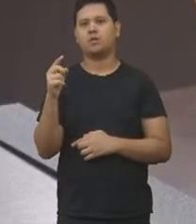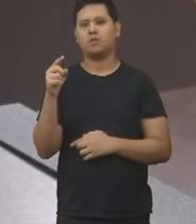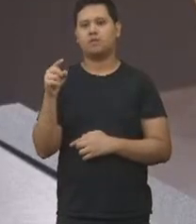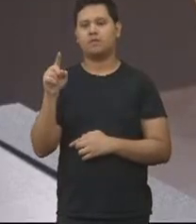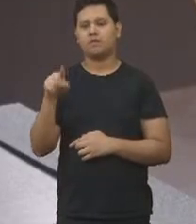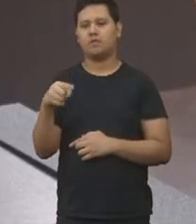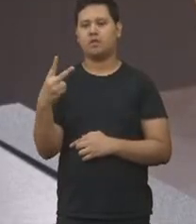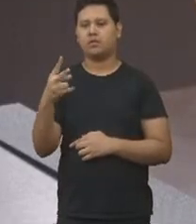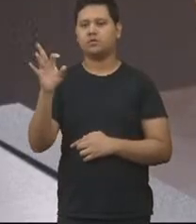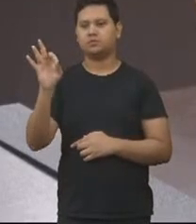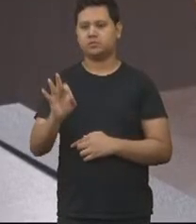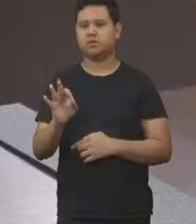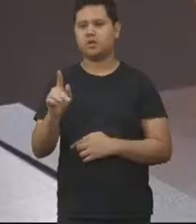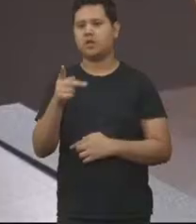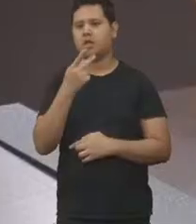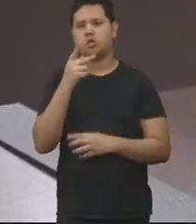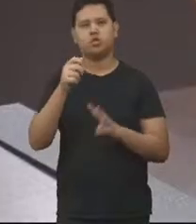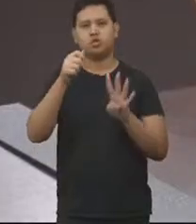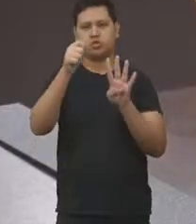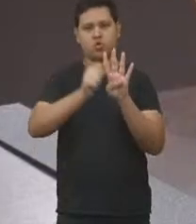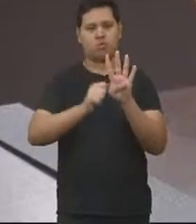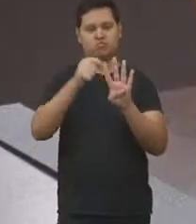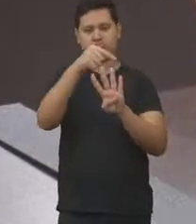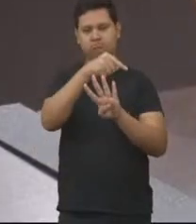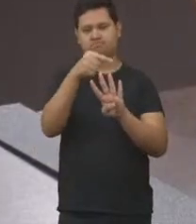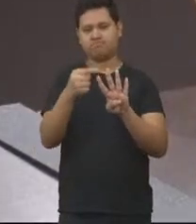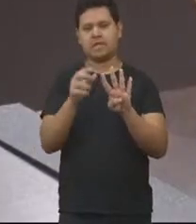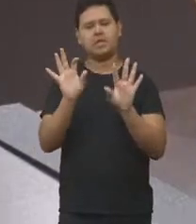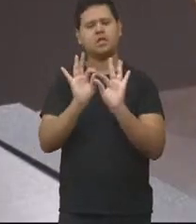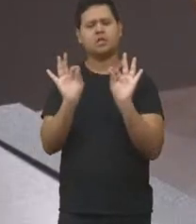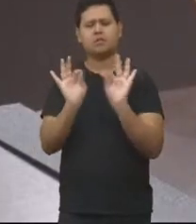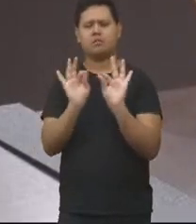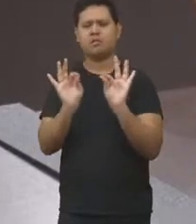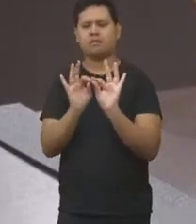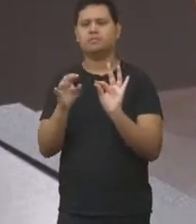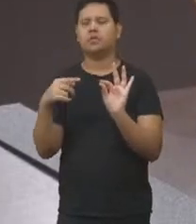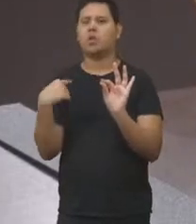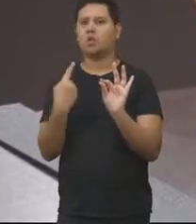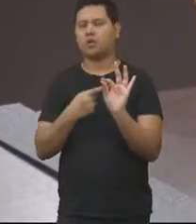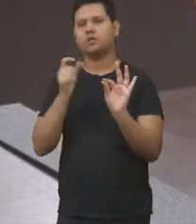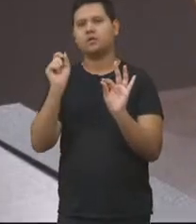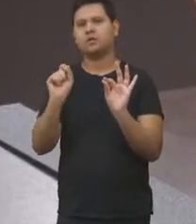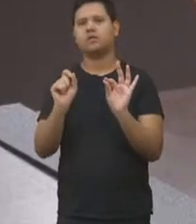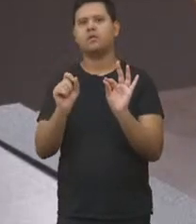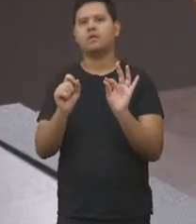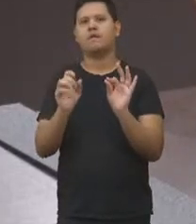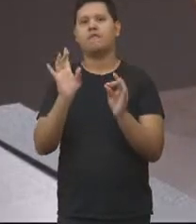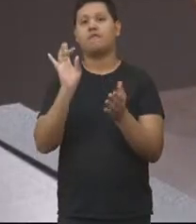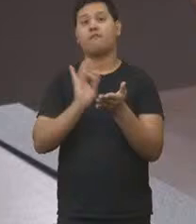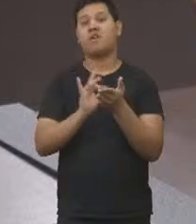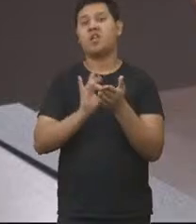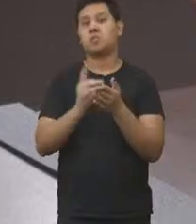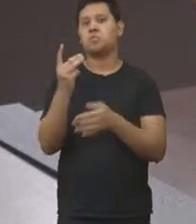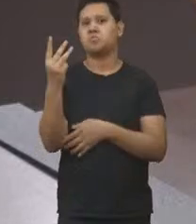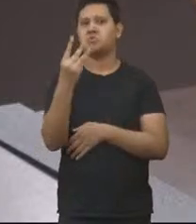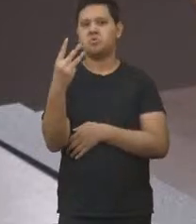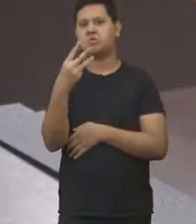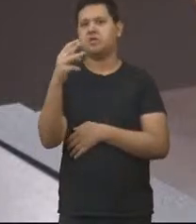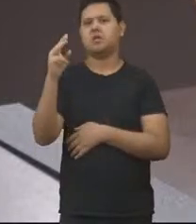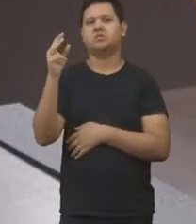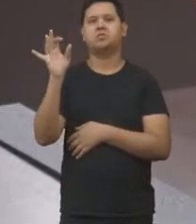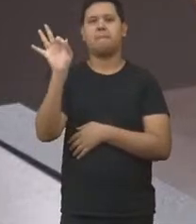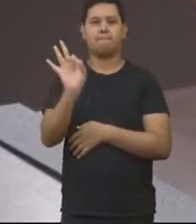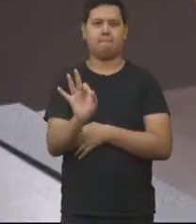2,62%. Se a gente está falando de quadrimestre, numa conta assim simples, né, em tese a gente teria um realizado de 33%,